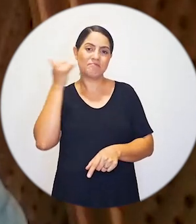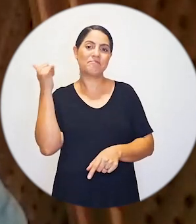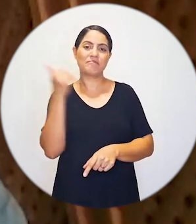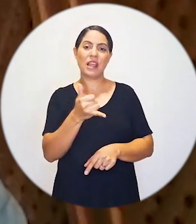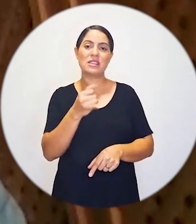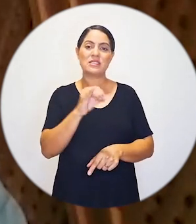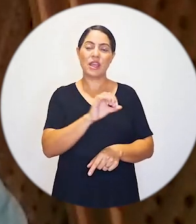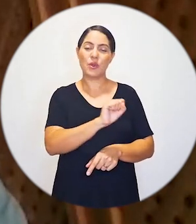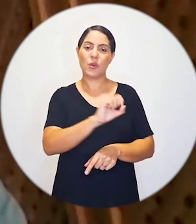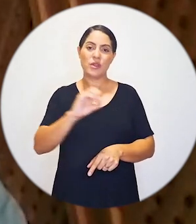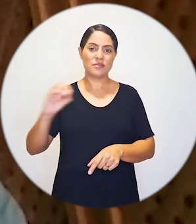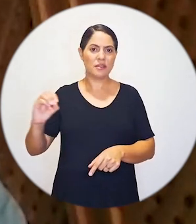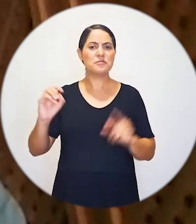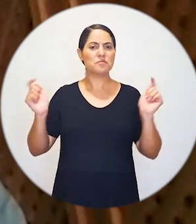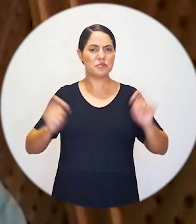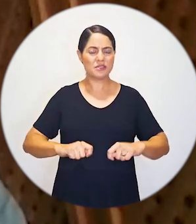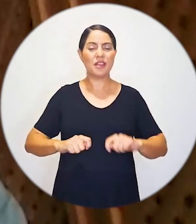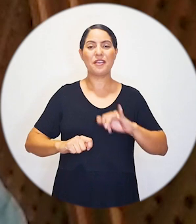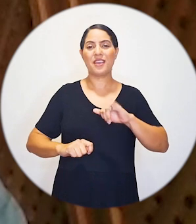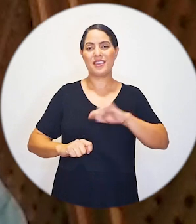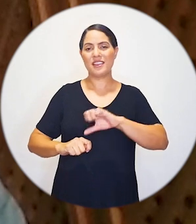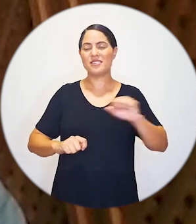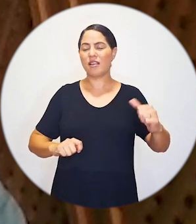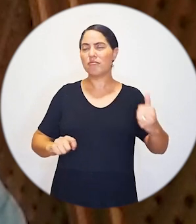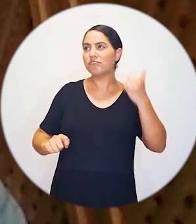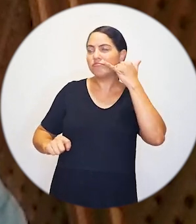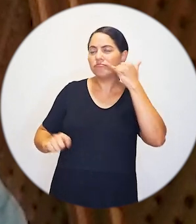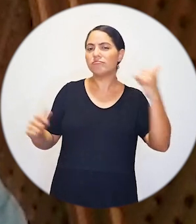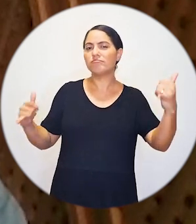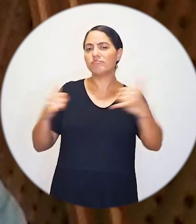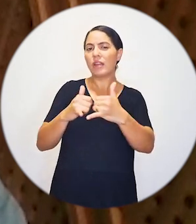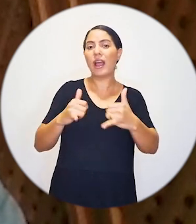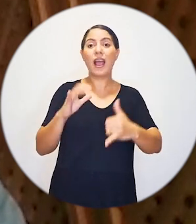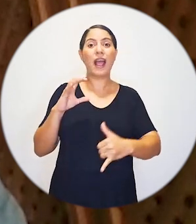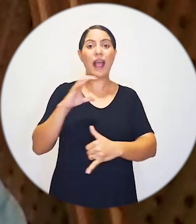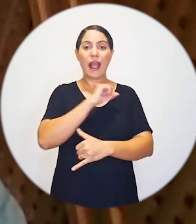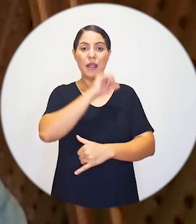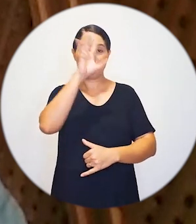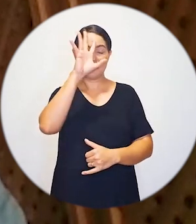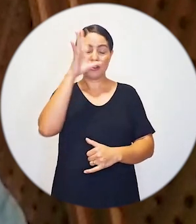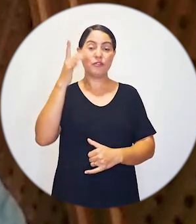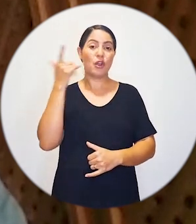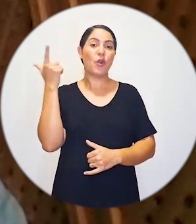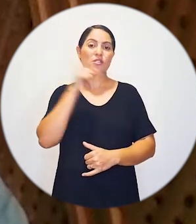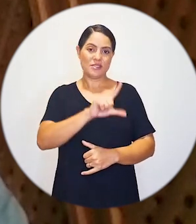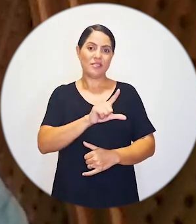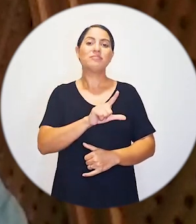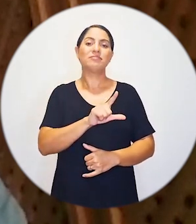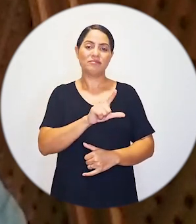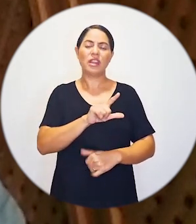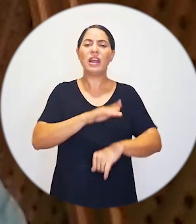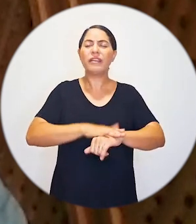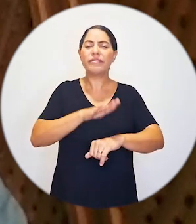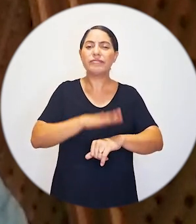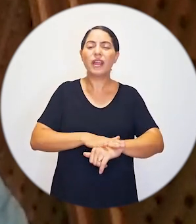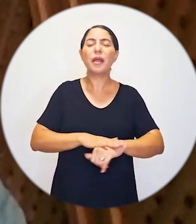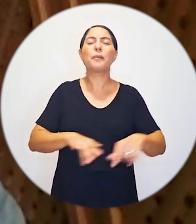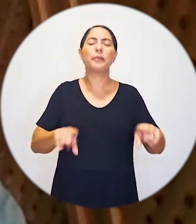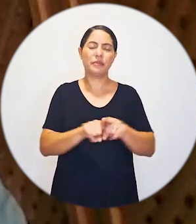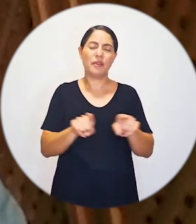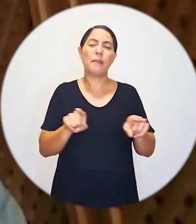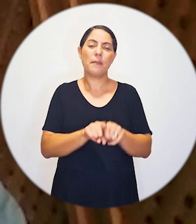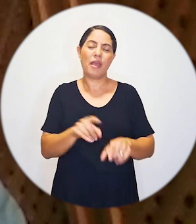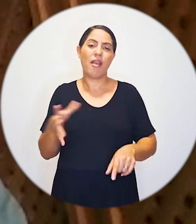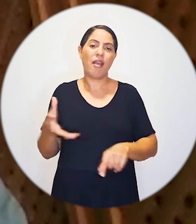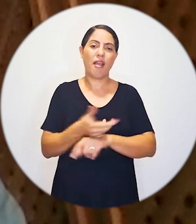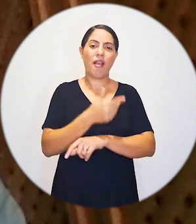se deslocar até as agências do INSS, para que possam ter um atendimento rápido, eficaz, resolutivo, no menor